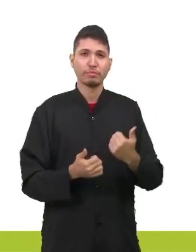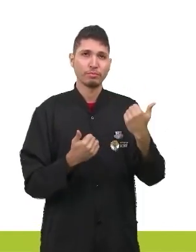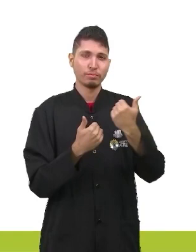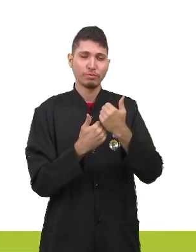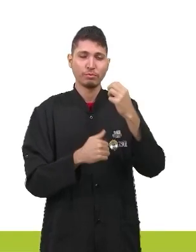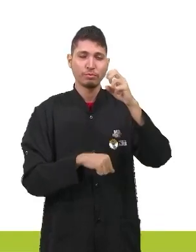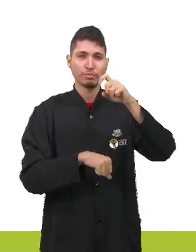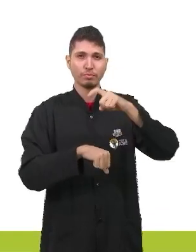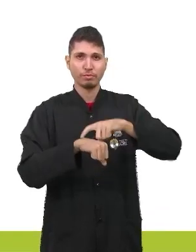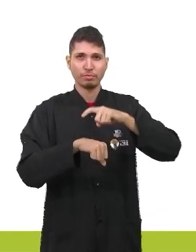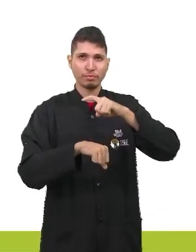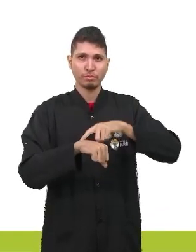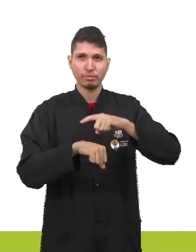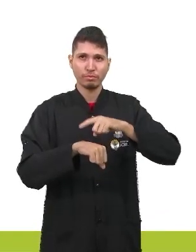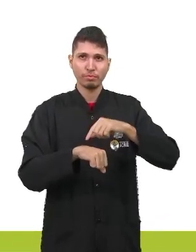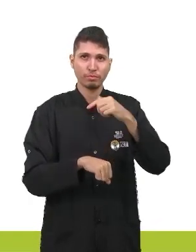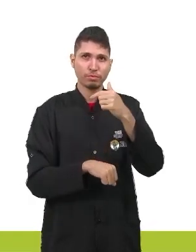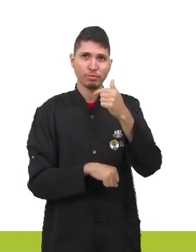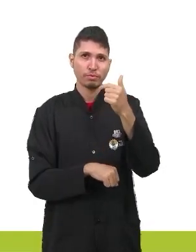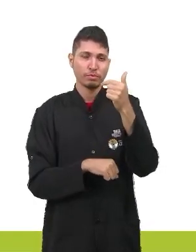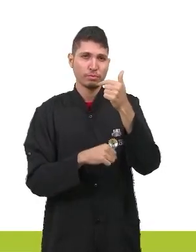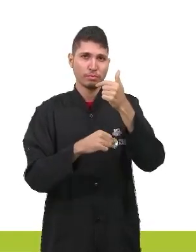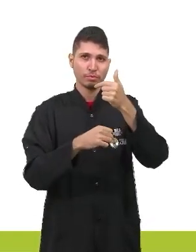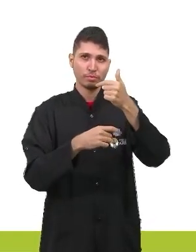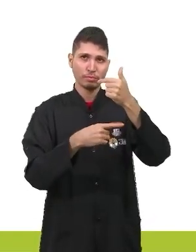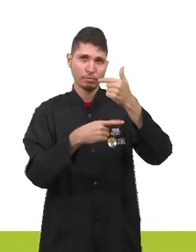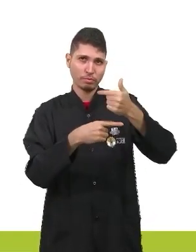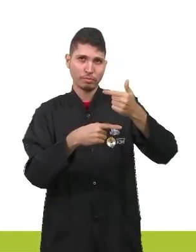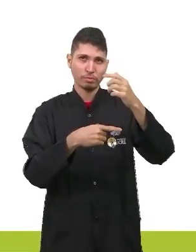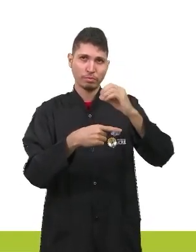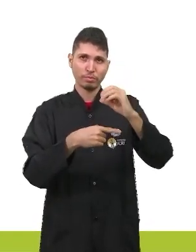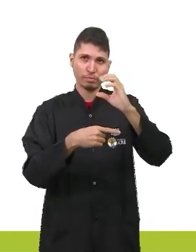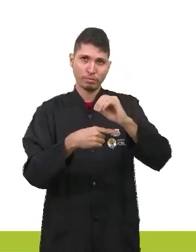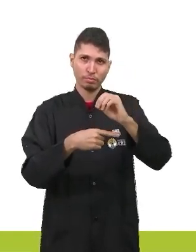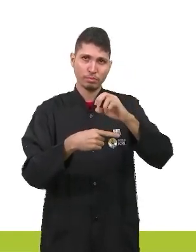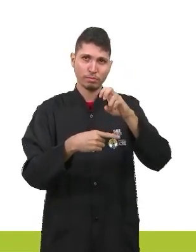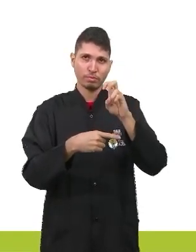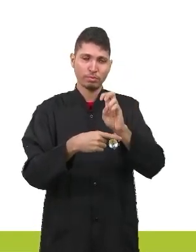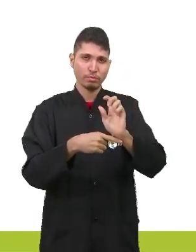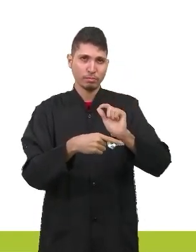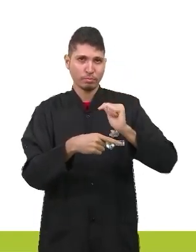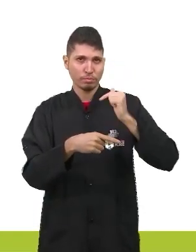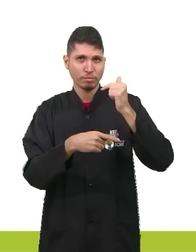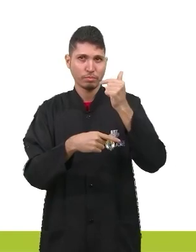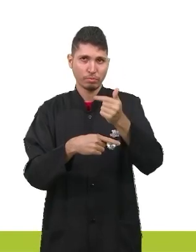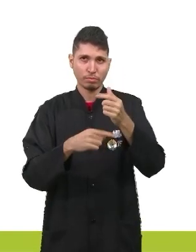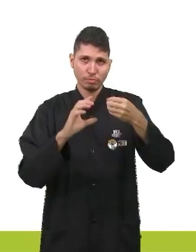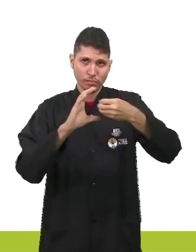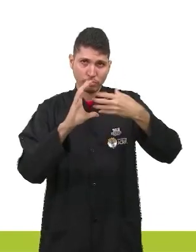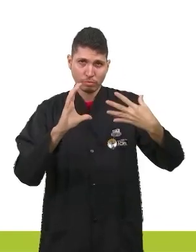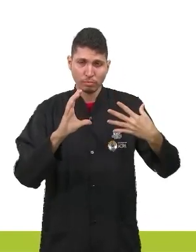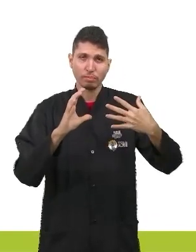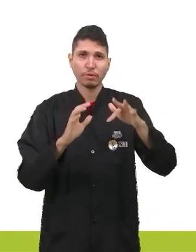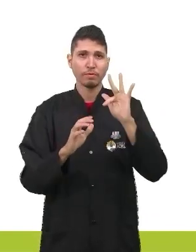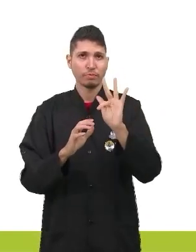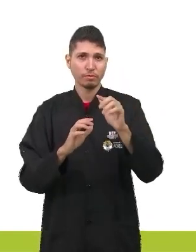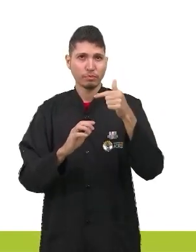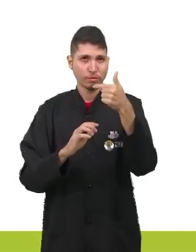ter 200, que multiplica 5 ao quadrado, que é uma característica da função do segundo